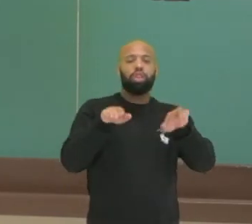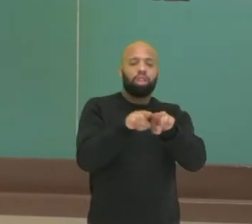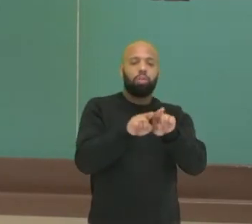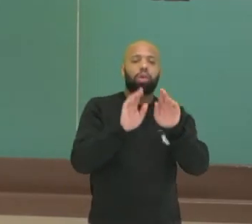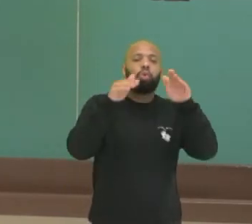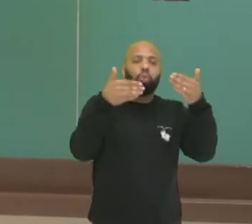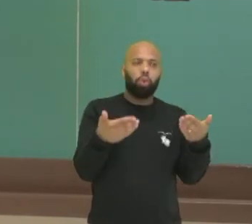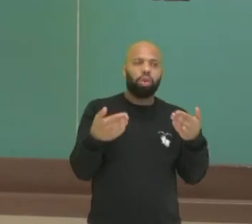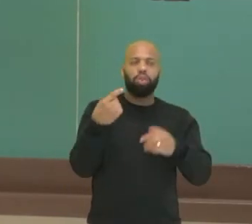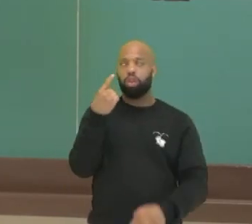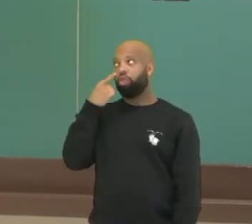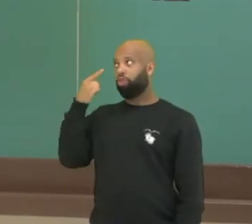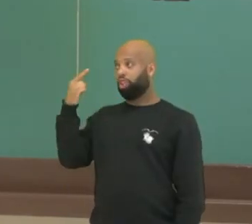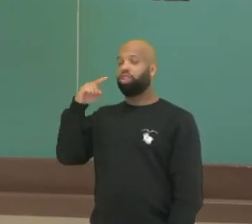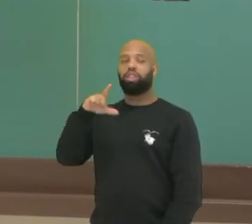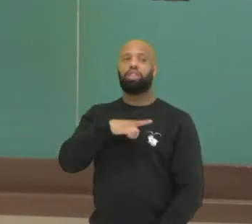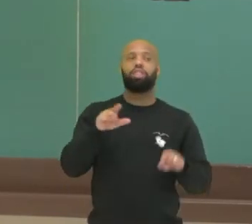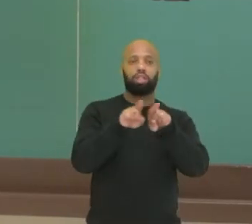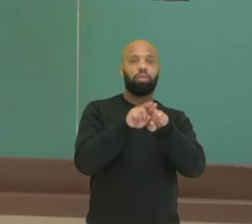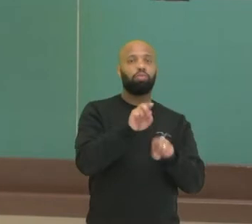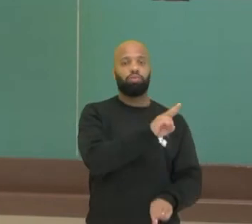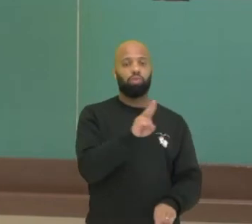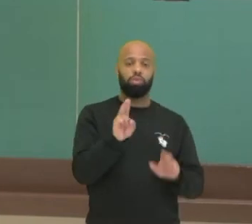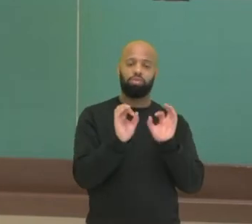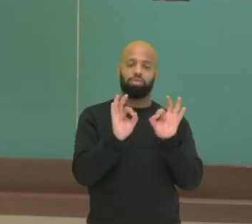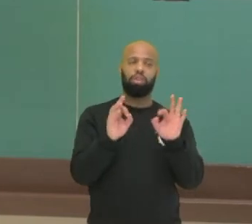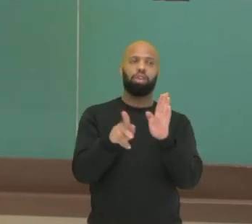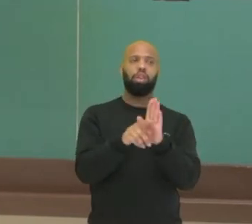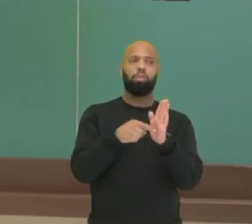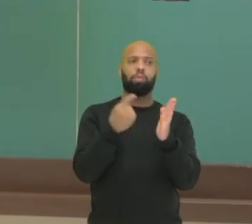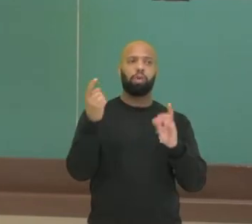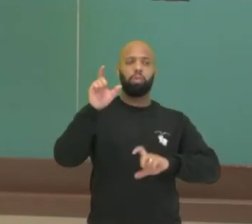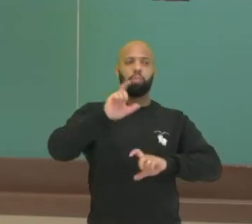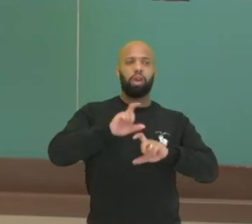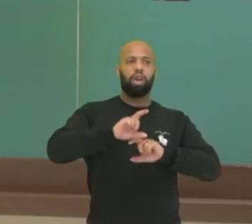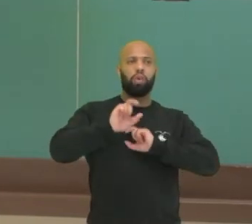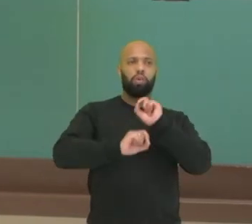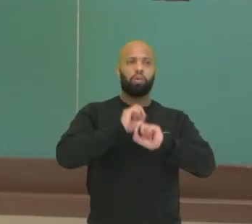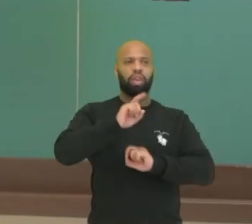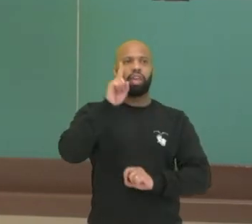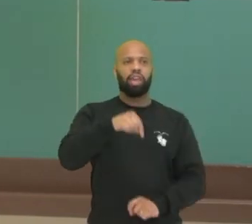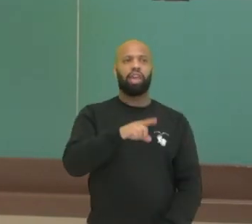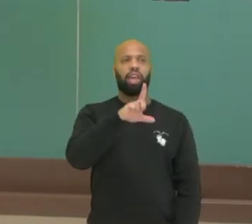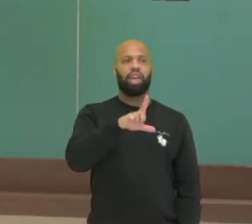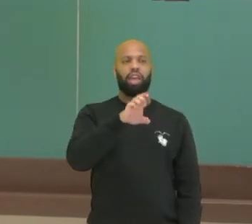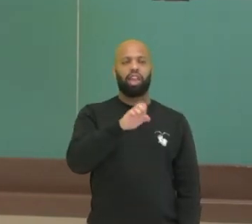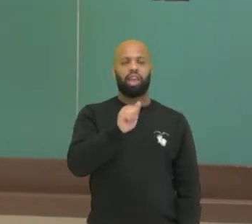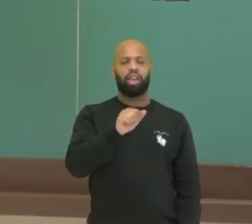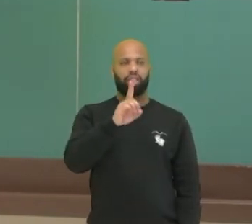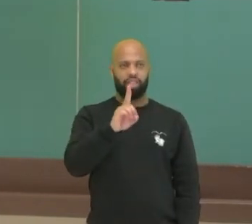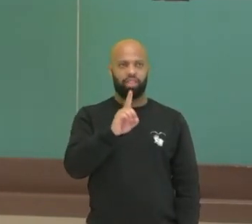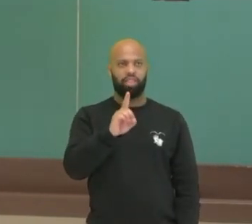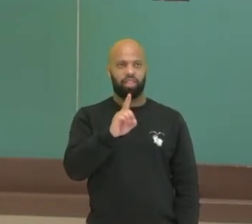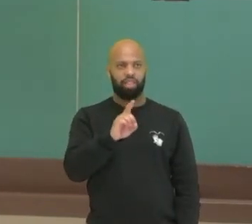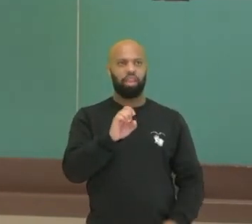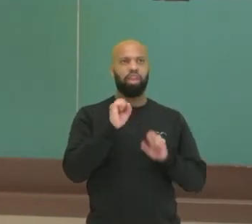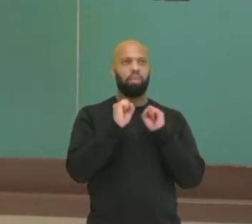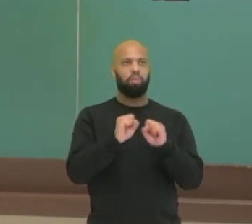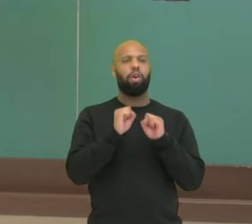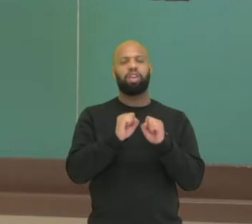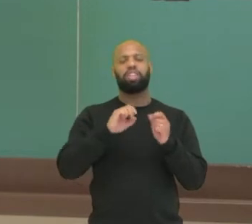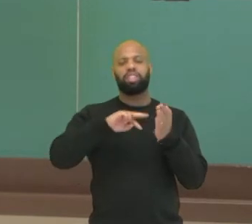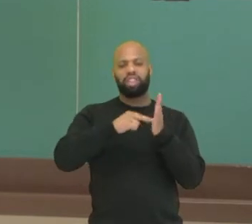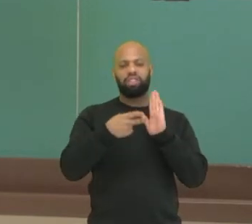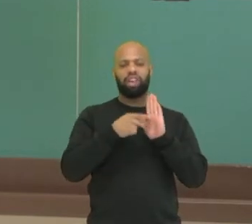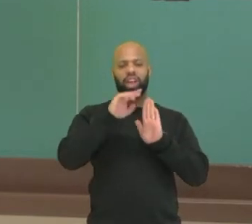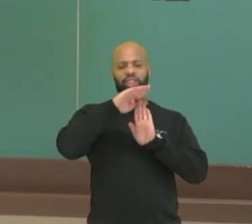E aqui nós temos um nome apropriado para esse primeiro parágrafo que se chama lead, do inglês, né, que pode ser guia,